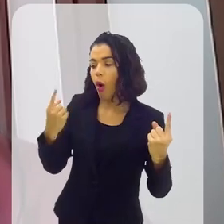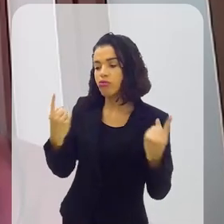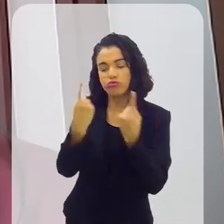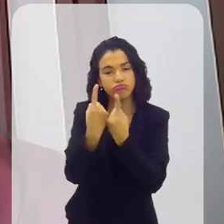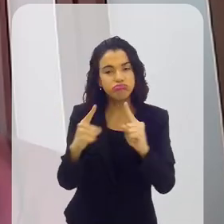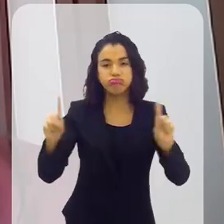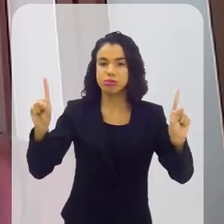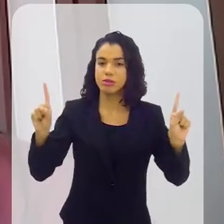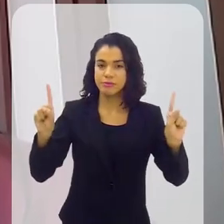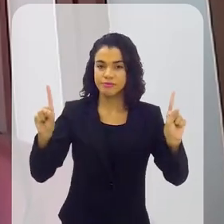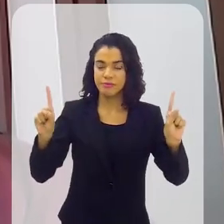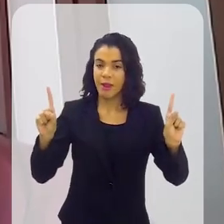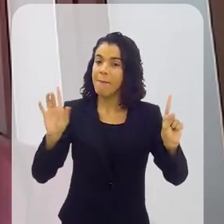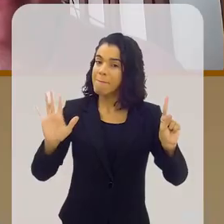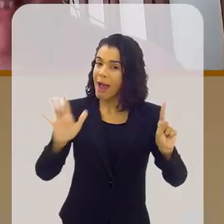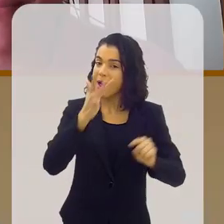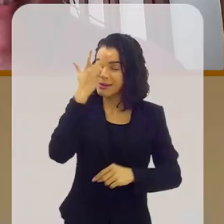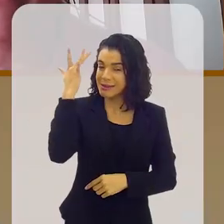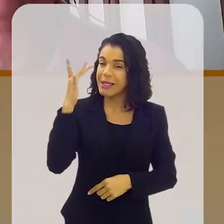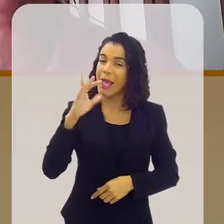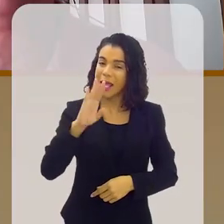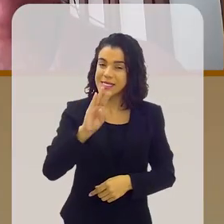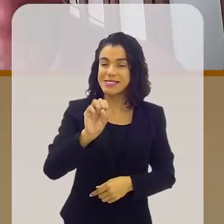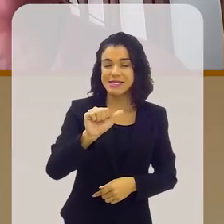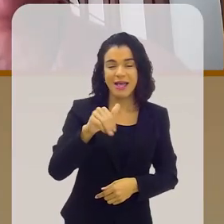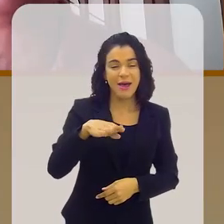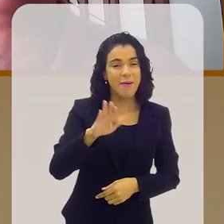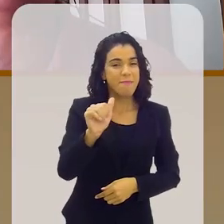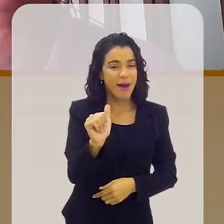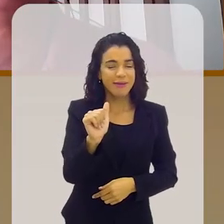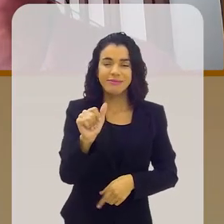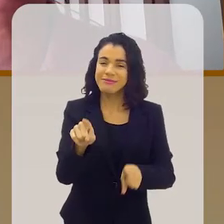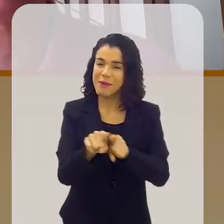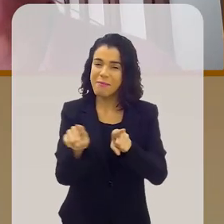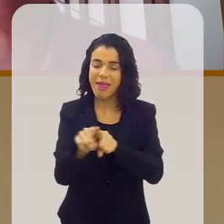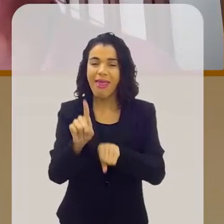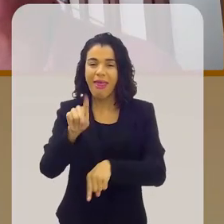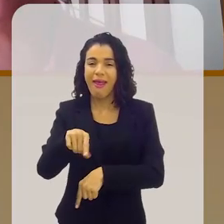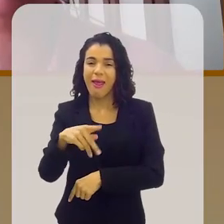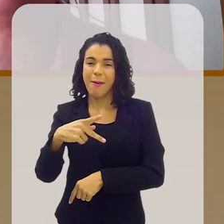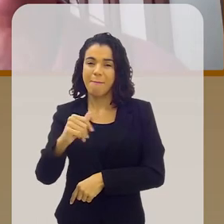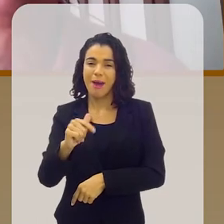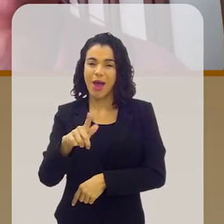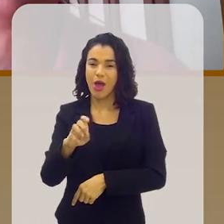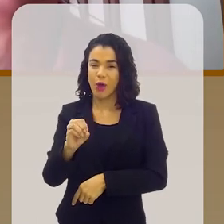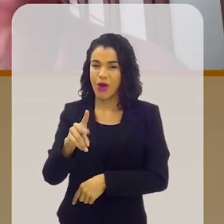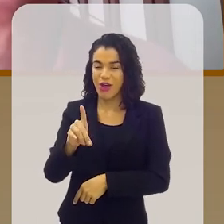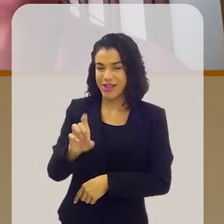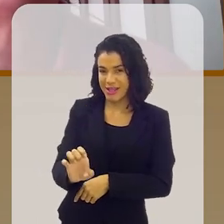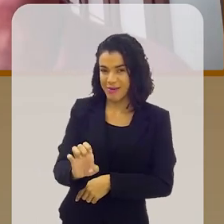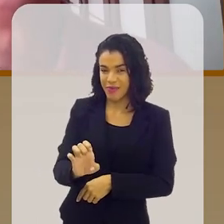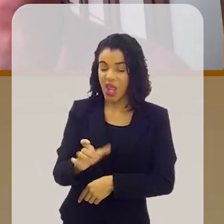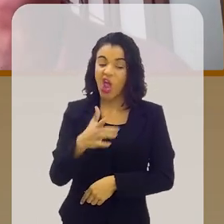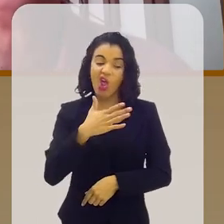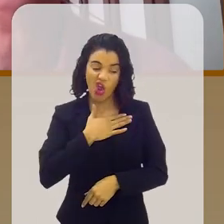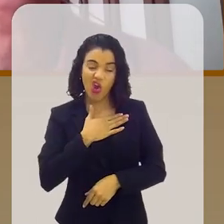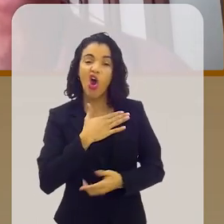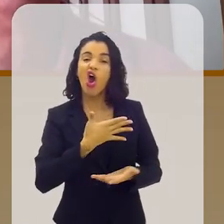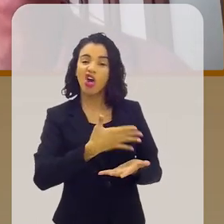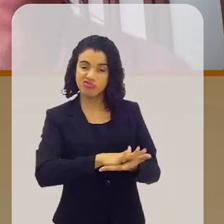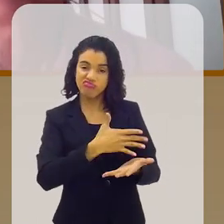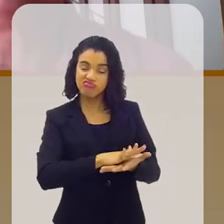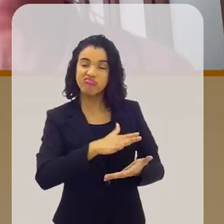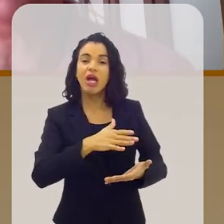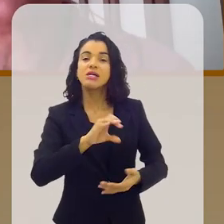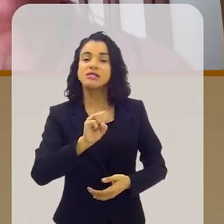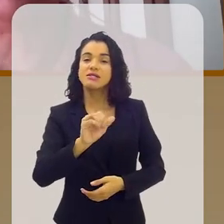coisa, mas muitos compraram samba e pagode, né? É engraçado que algumas pessoas até falam, né? Eu gosto de samba, mas não gosto